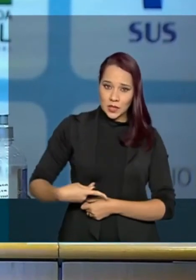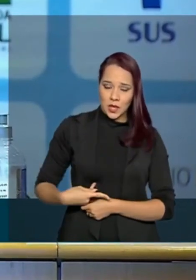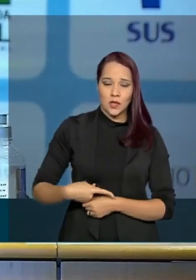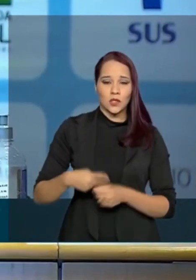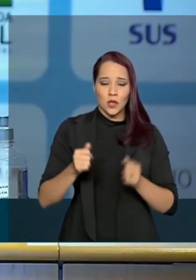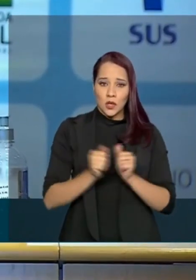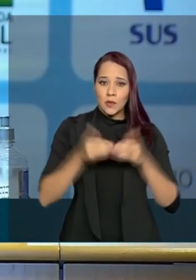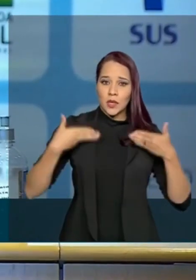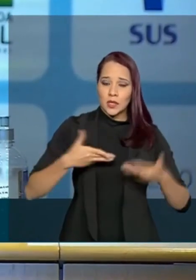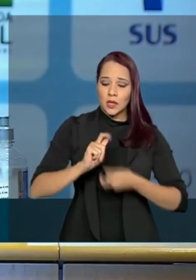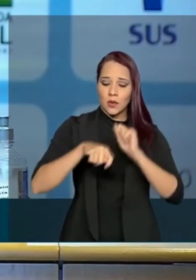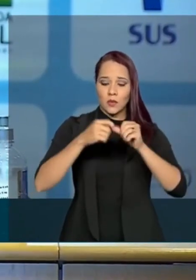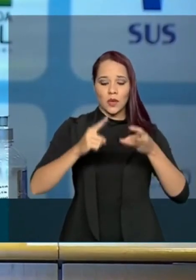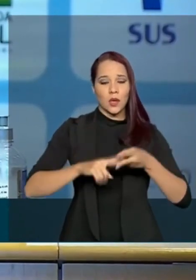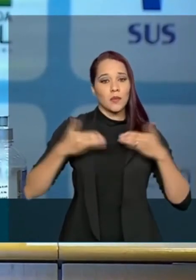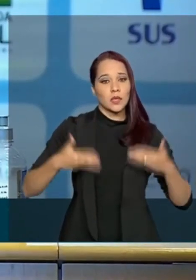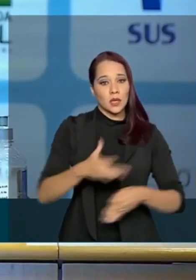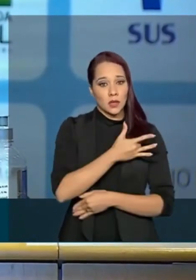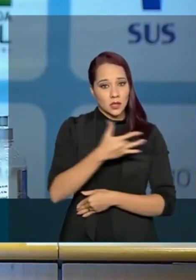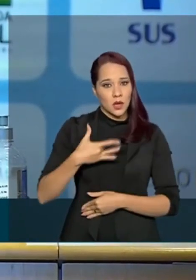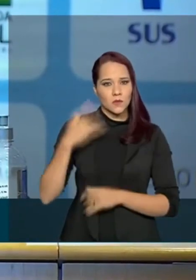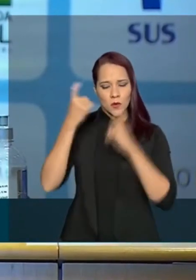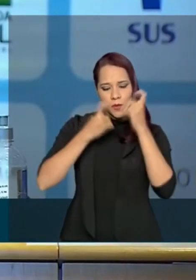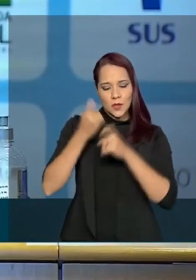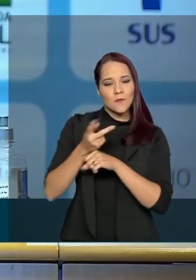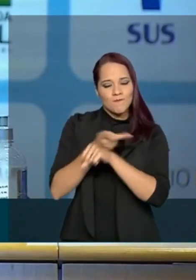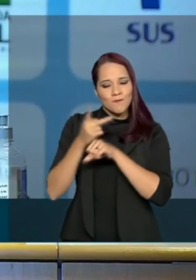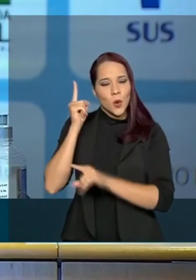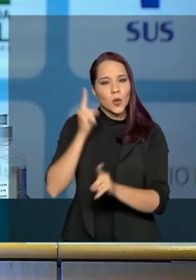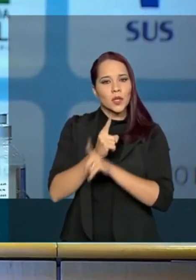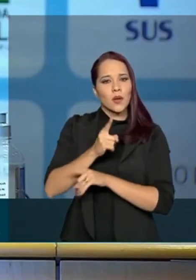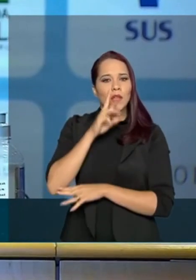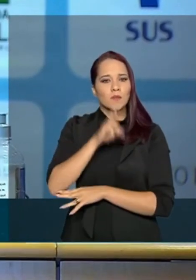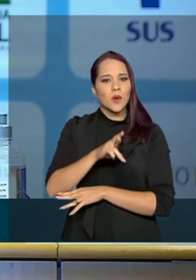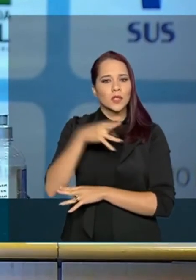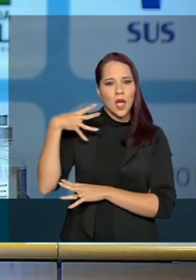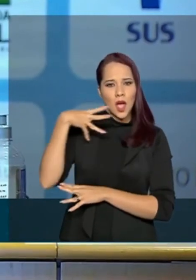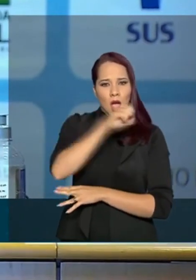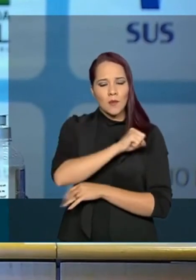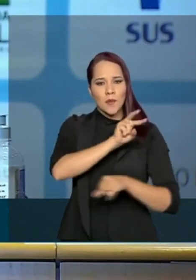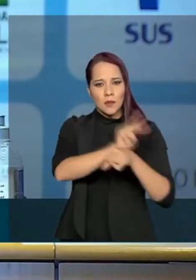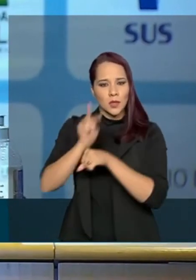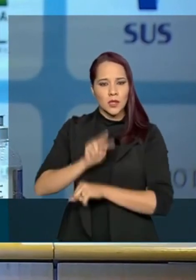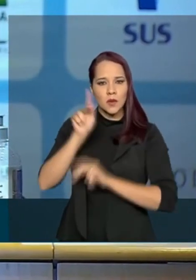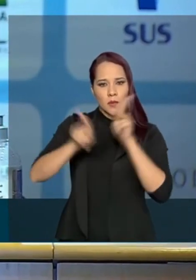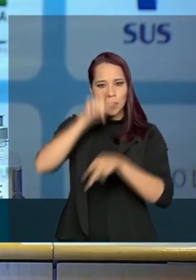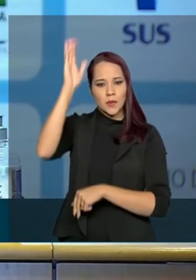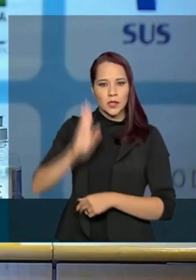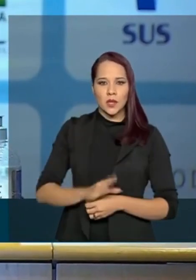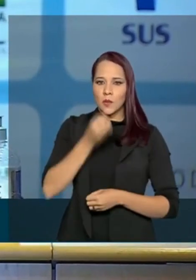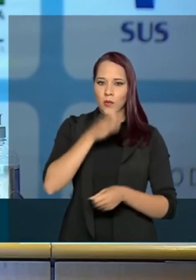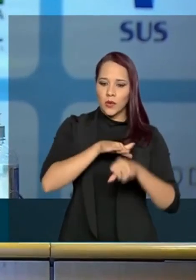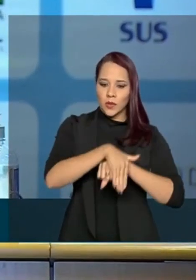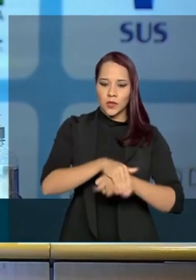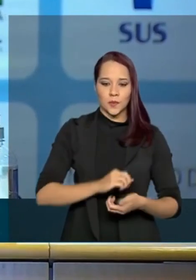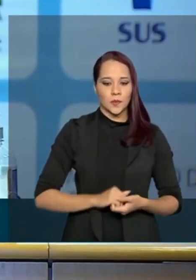Ministério da Economia, do Ministério da Saúde, na busca por uma solução eficaz para a imunização da população brasileira. Boa